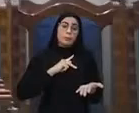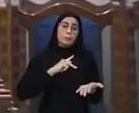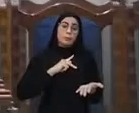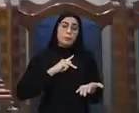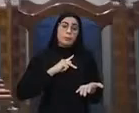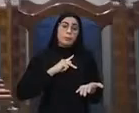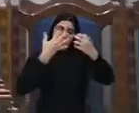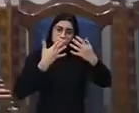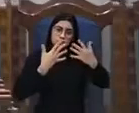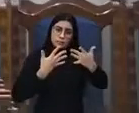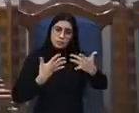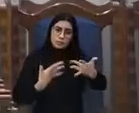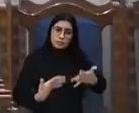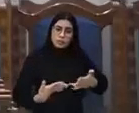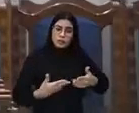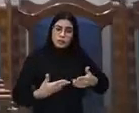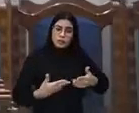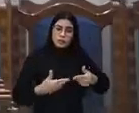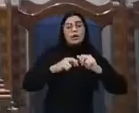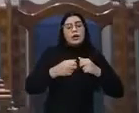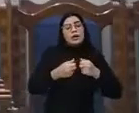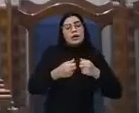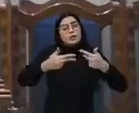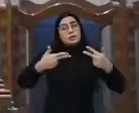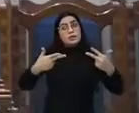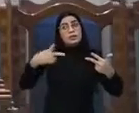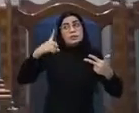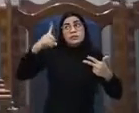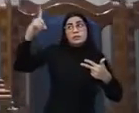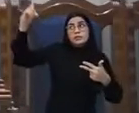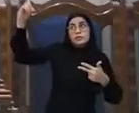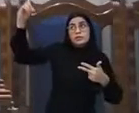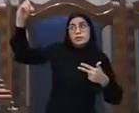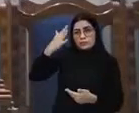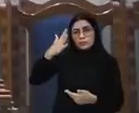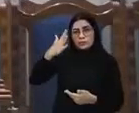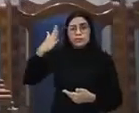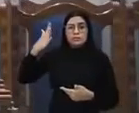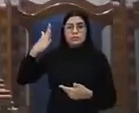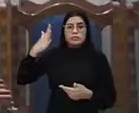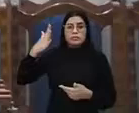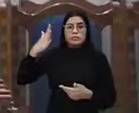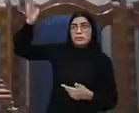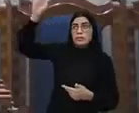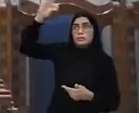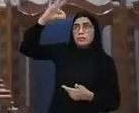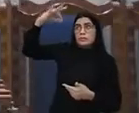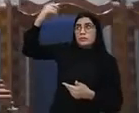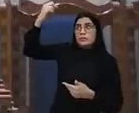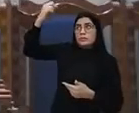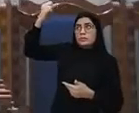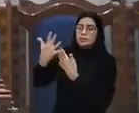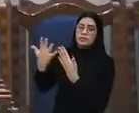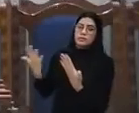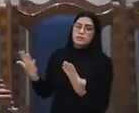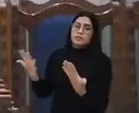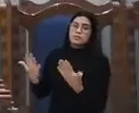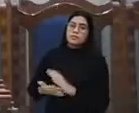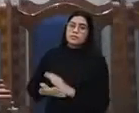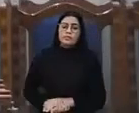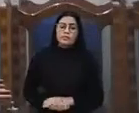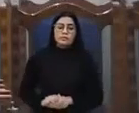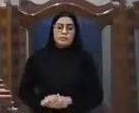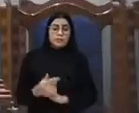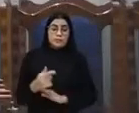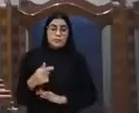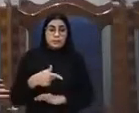lhe revelado através do seu Santo Espírito. Louvado seja o nome do Senhor.